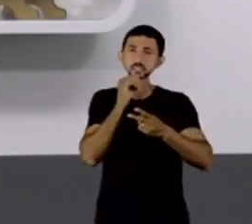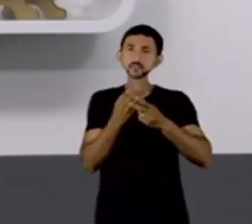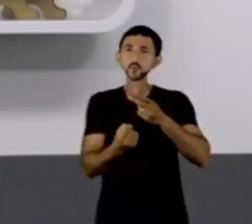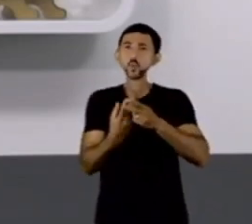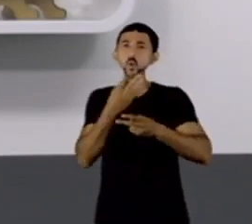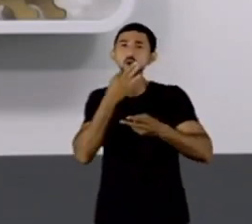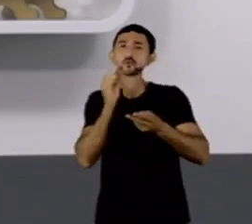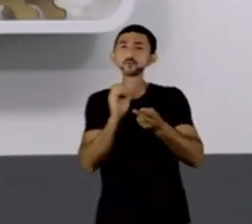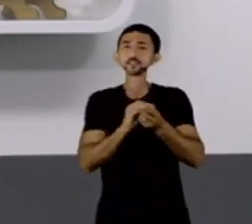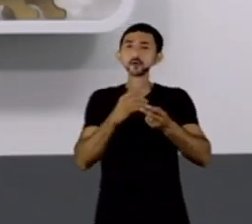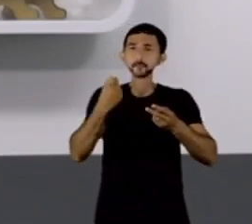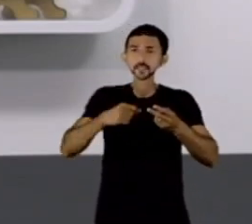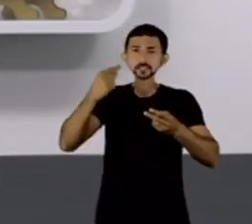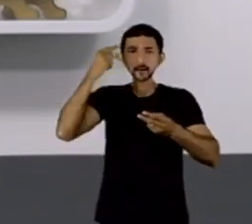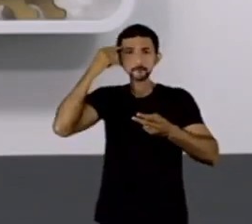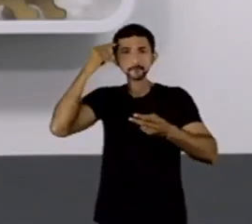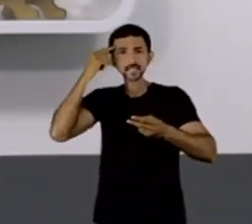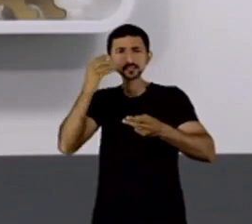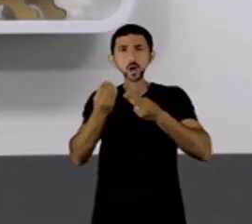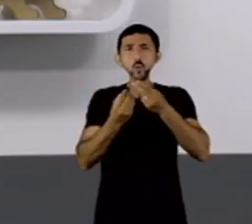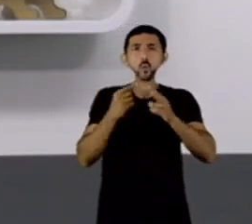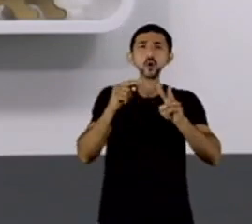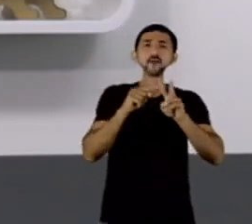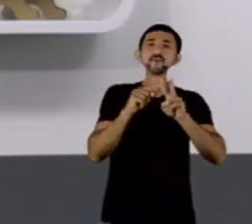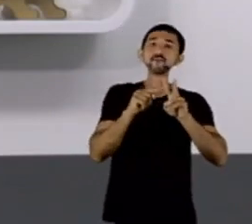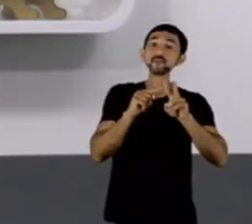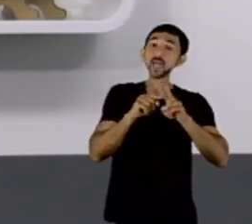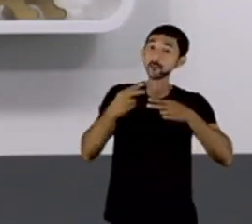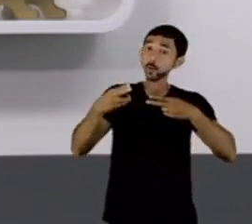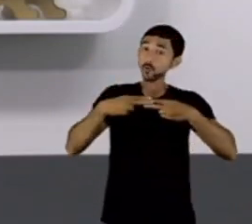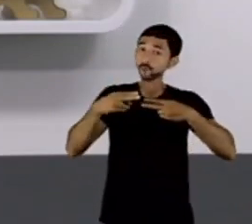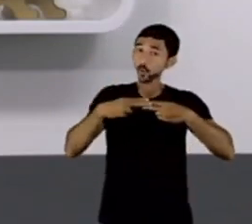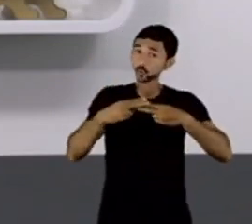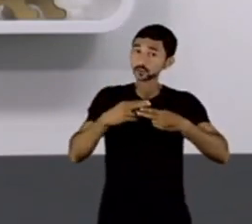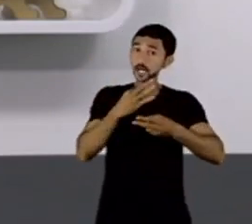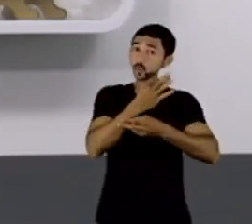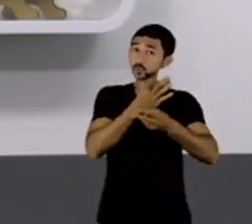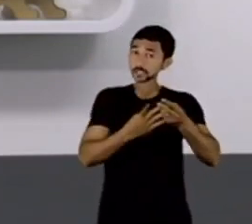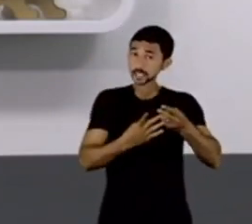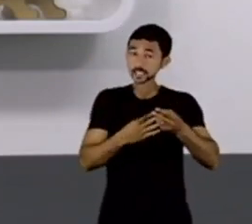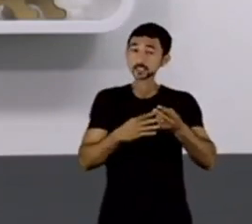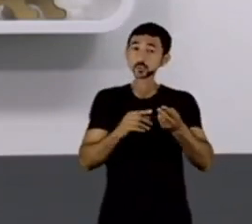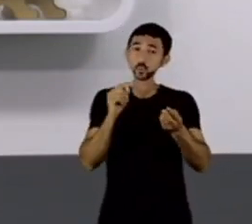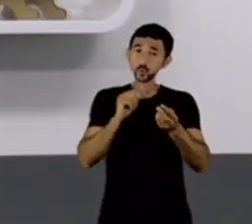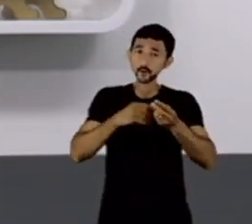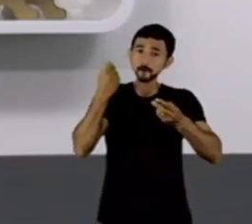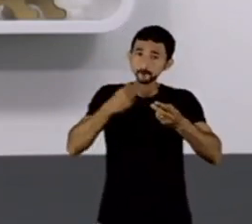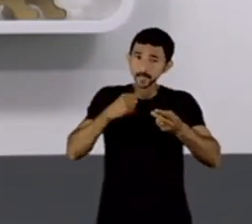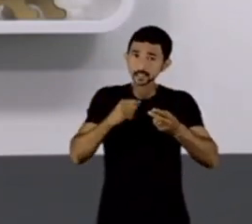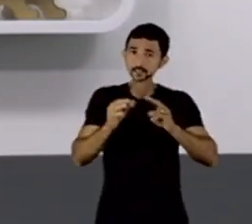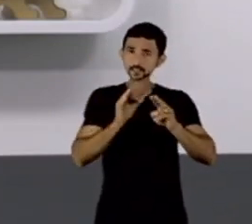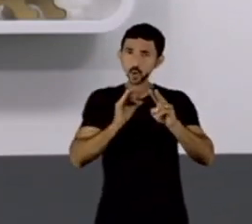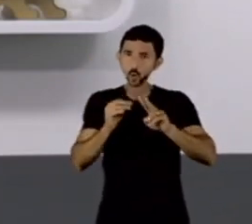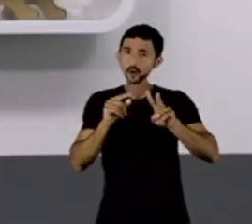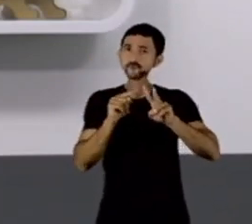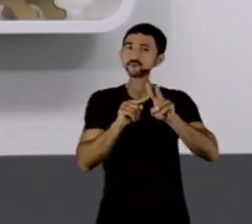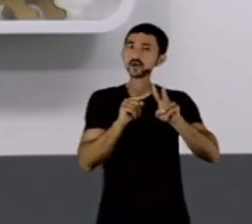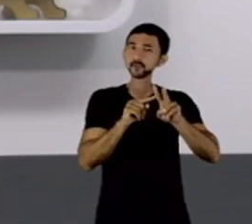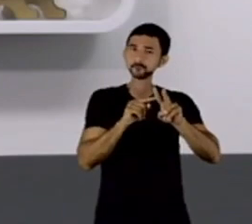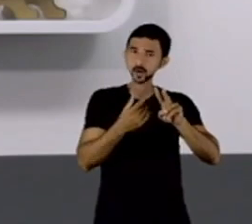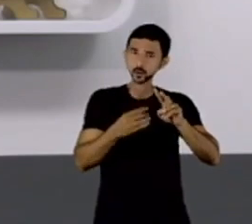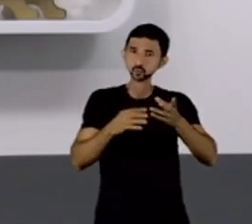esses argumentos, eu preciso pensar nas formas verbais que eu vou usar e no texto argumentativo precisam ser formas